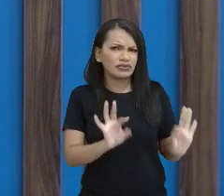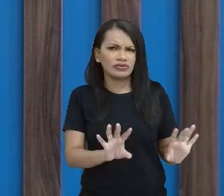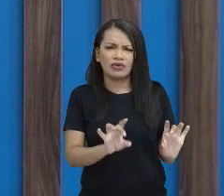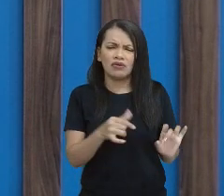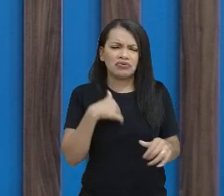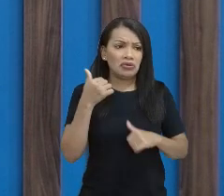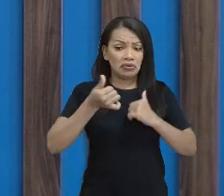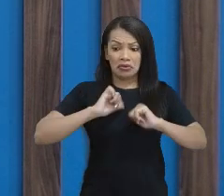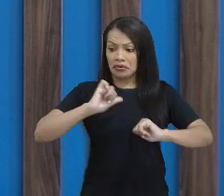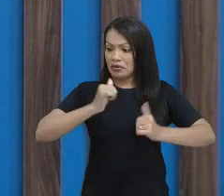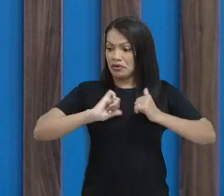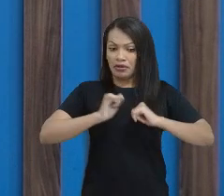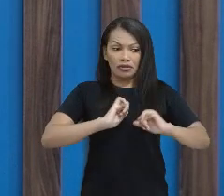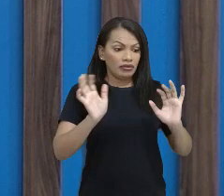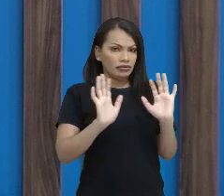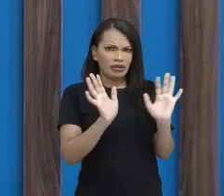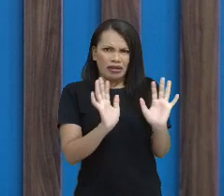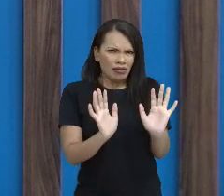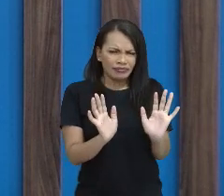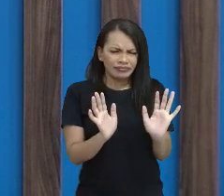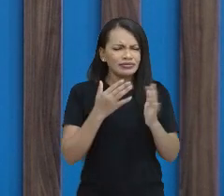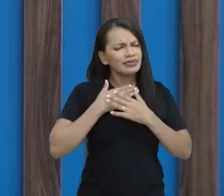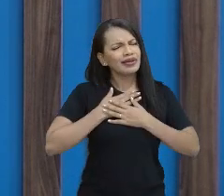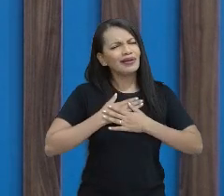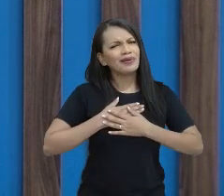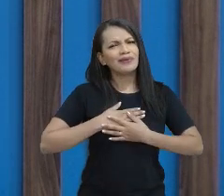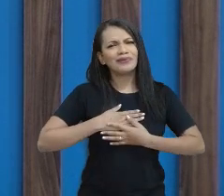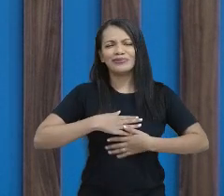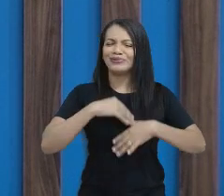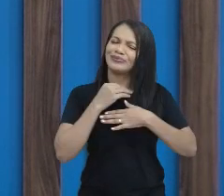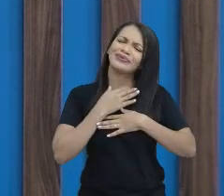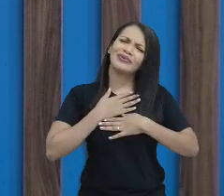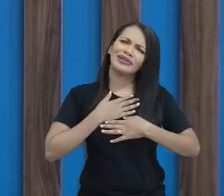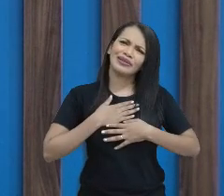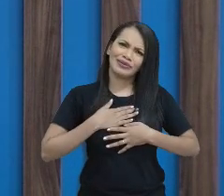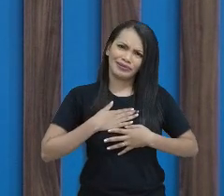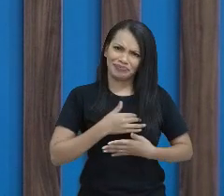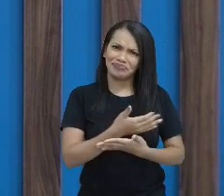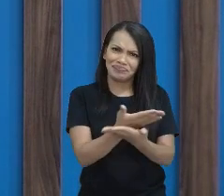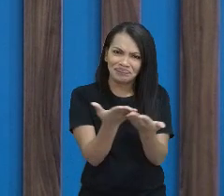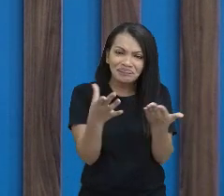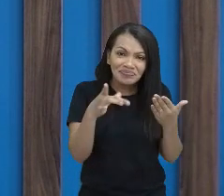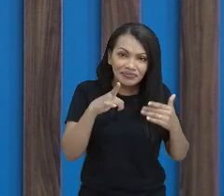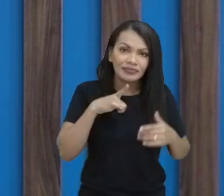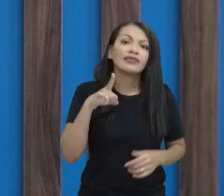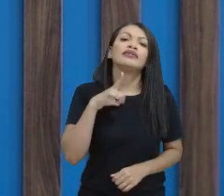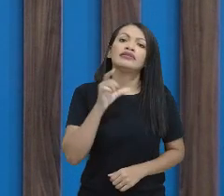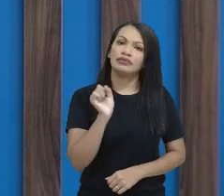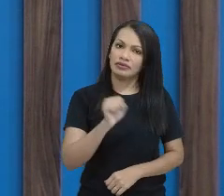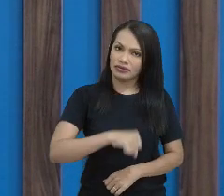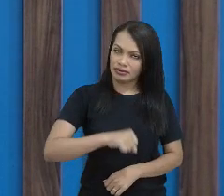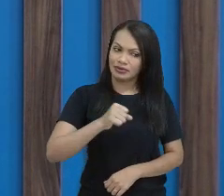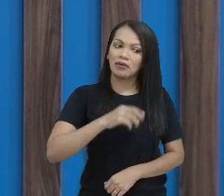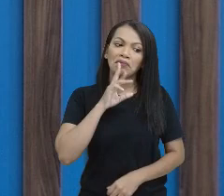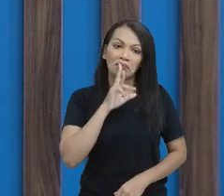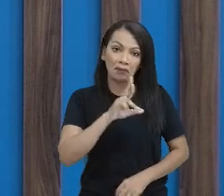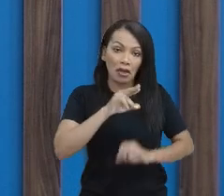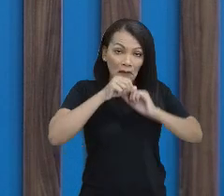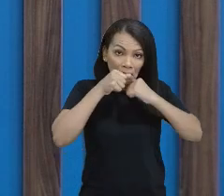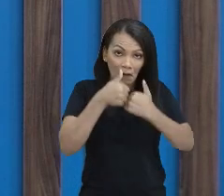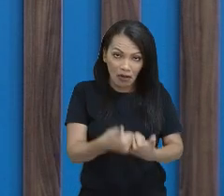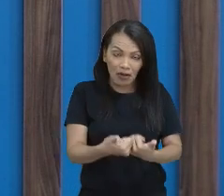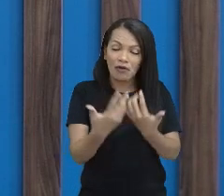de ansiedade, tranquilos, tranquilas e vocês terão sim um bom resultado. Então, vamos